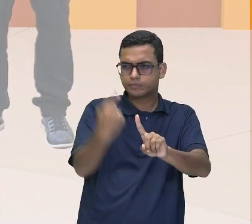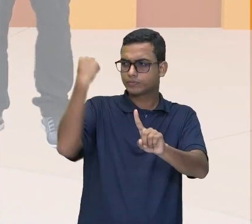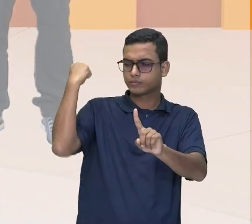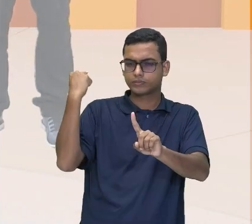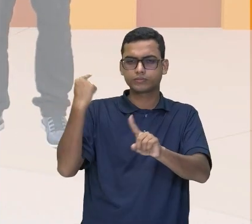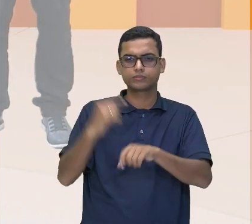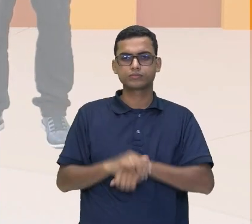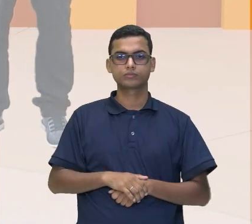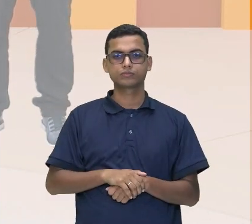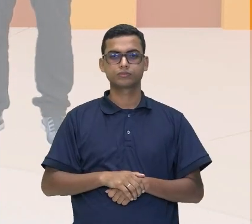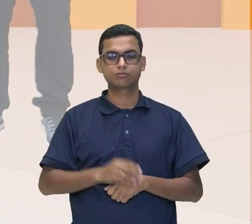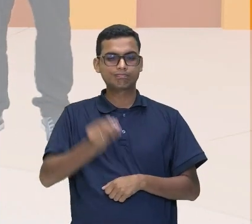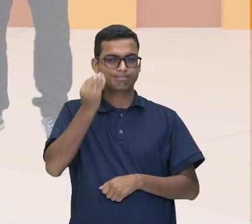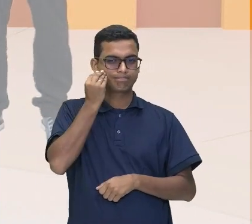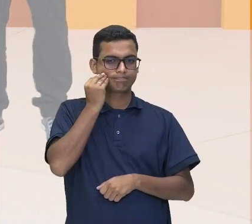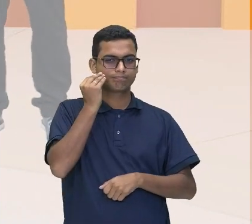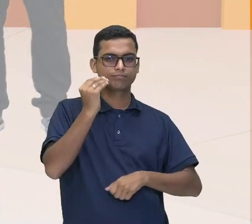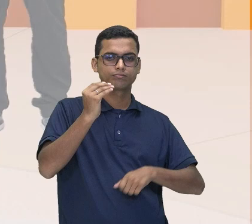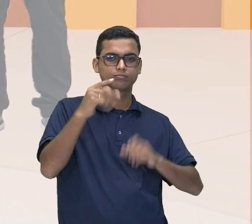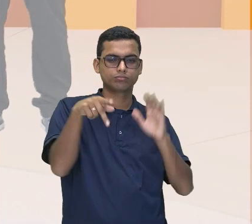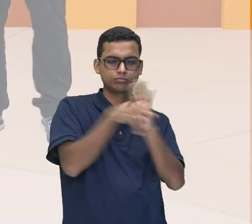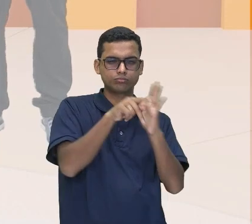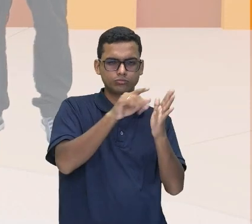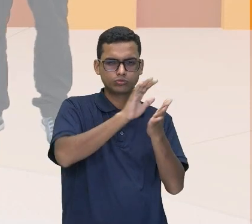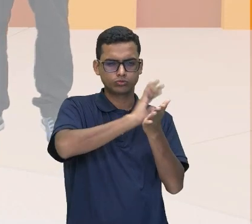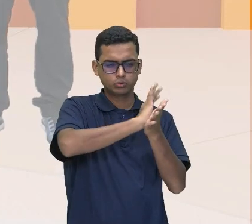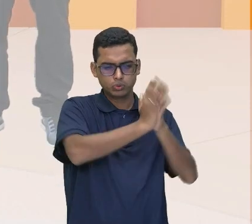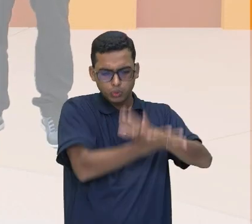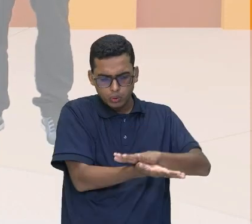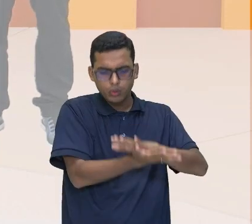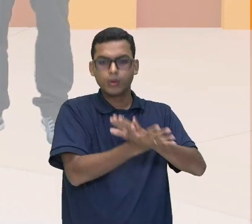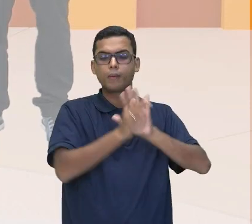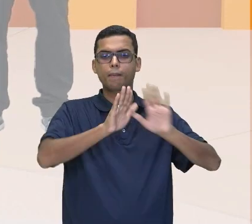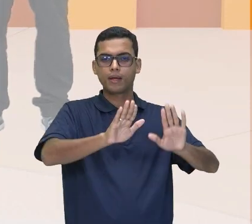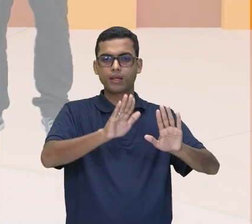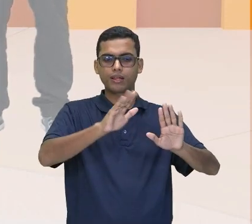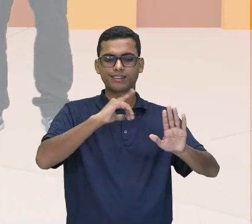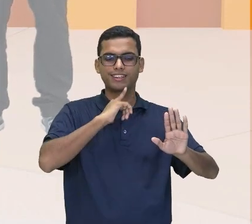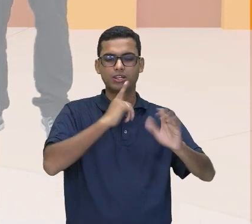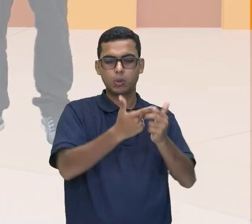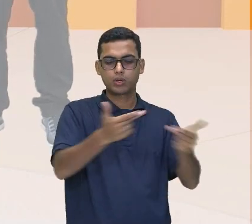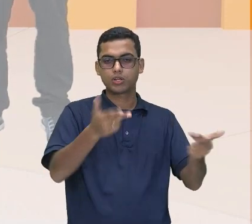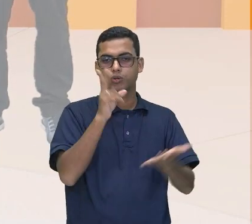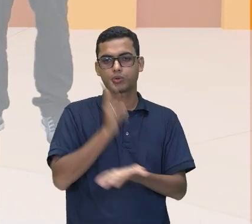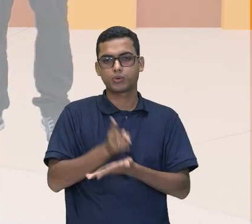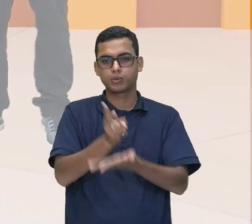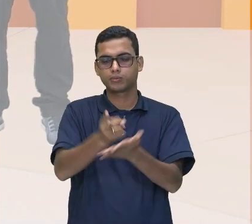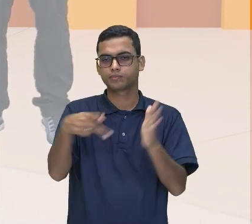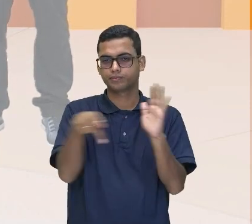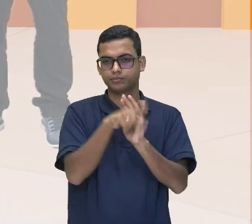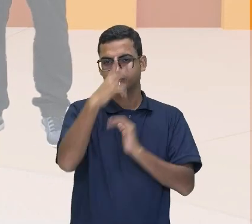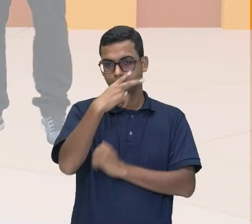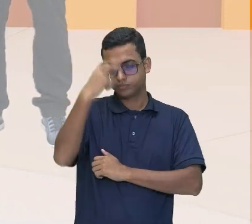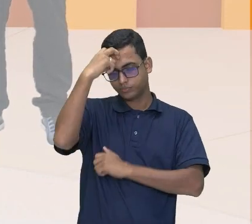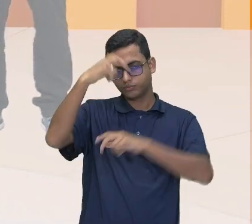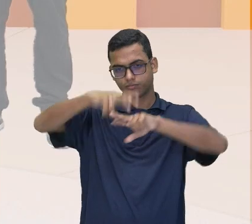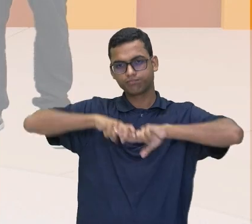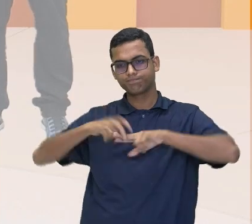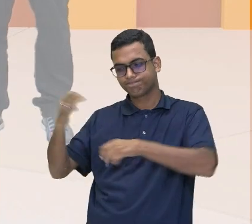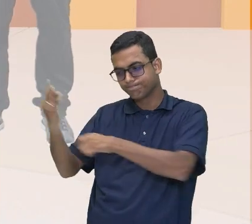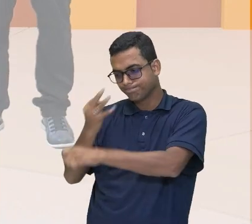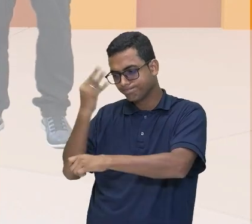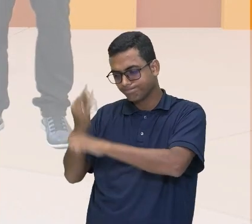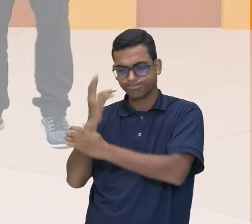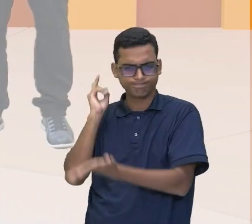destruir aquela cultura, mas sobrou alguma coisa daquela cultura, para não perder. Por isso que é uma resistência, né? Diz, olha, nós